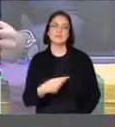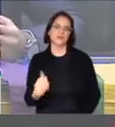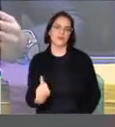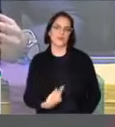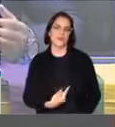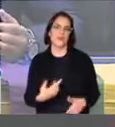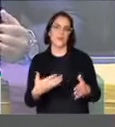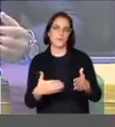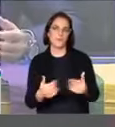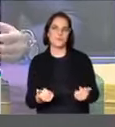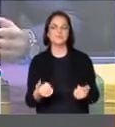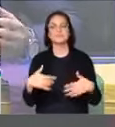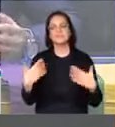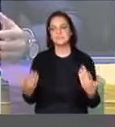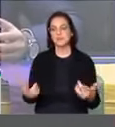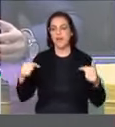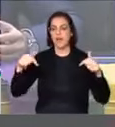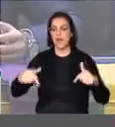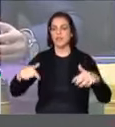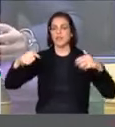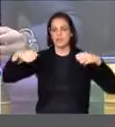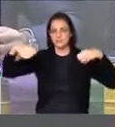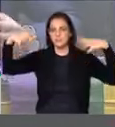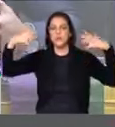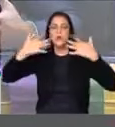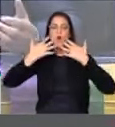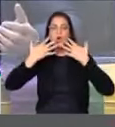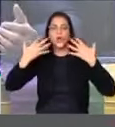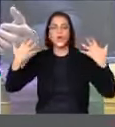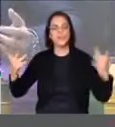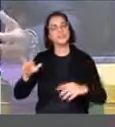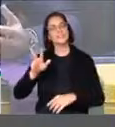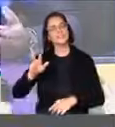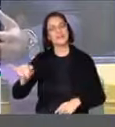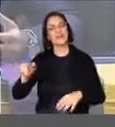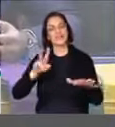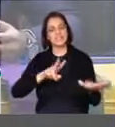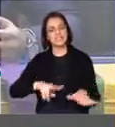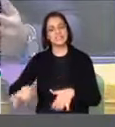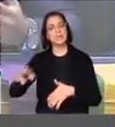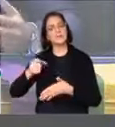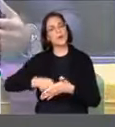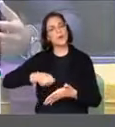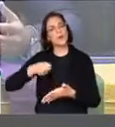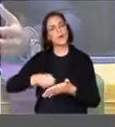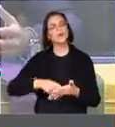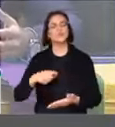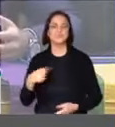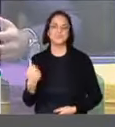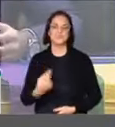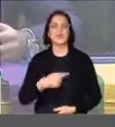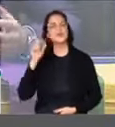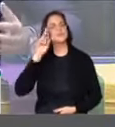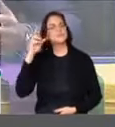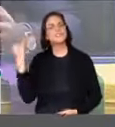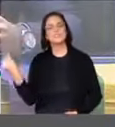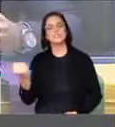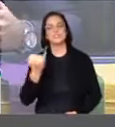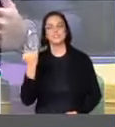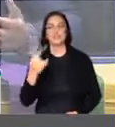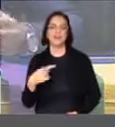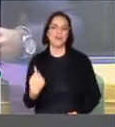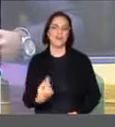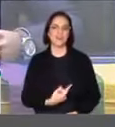pedido e as cores da Câmara vão estar coloridas, porque essa semana é uma semana de luta e é histórico para a gente. Esse